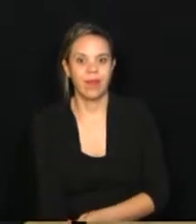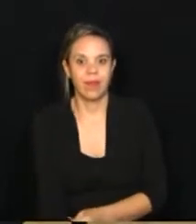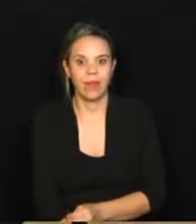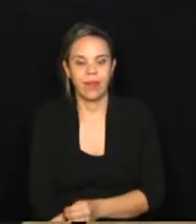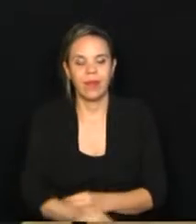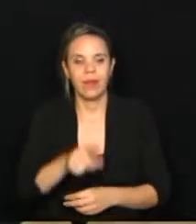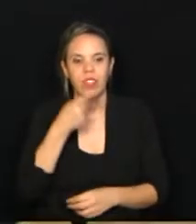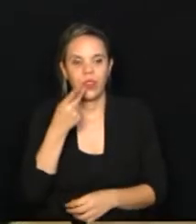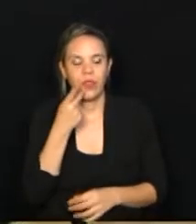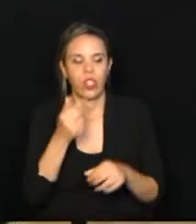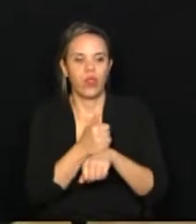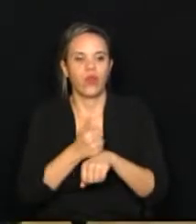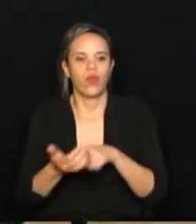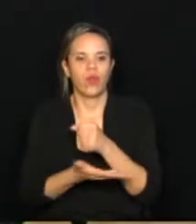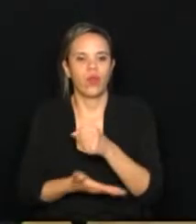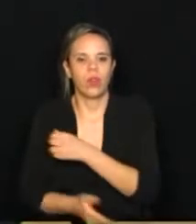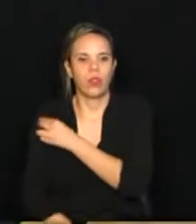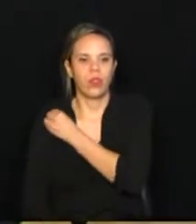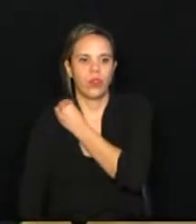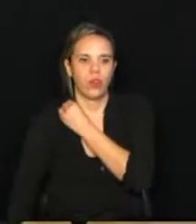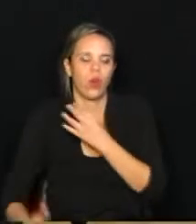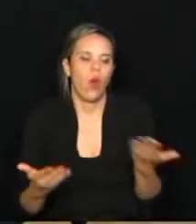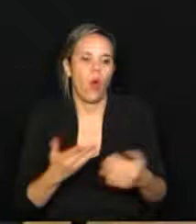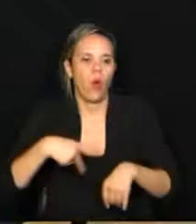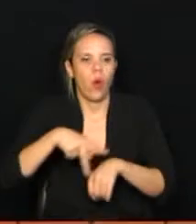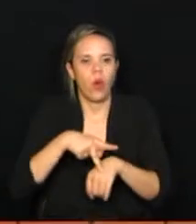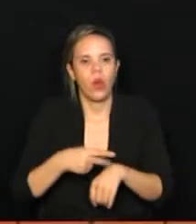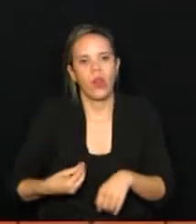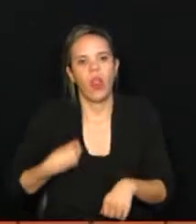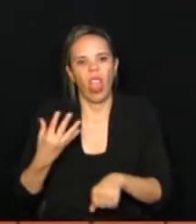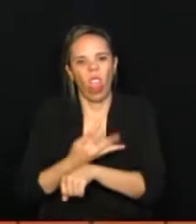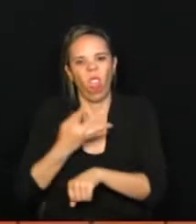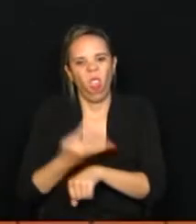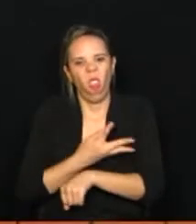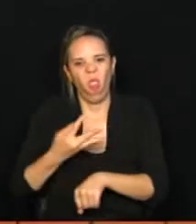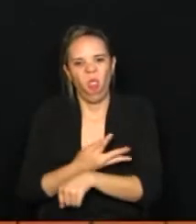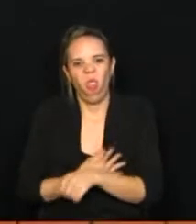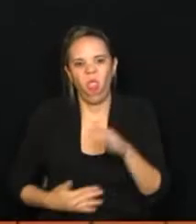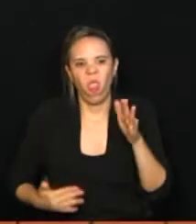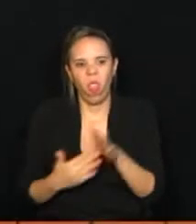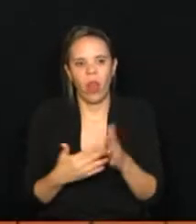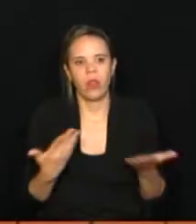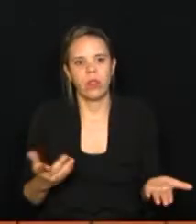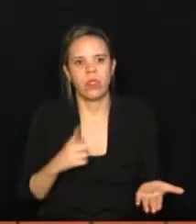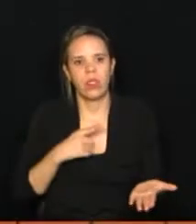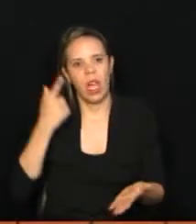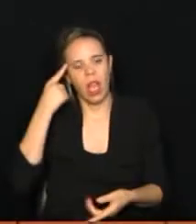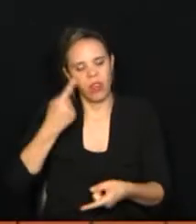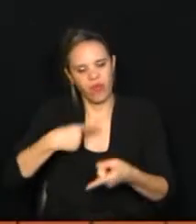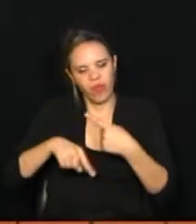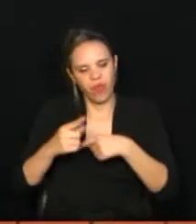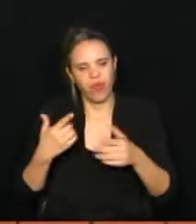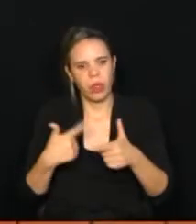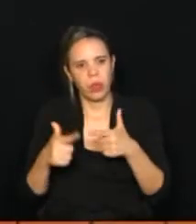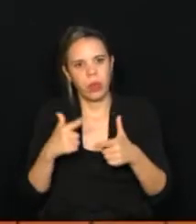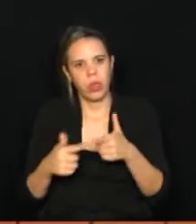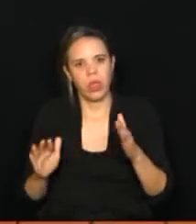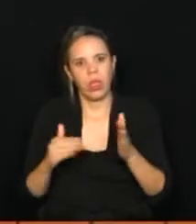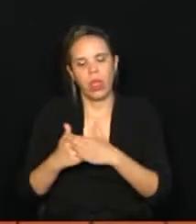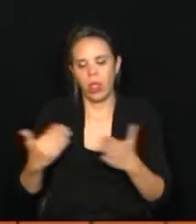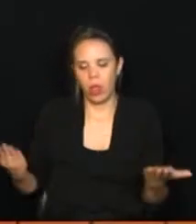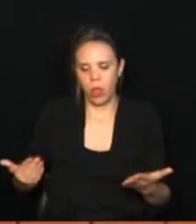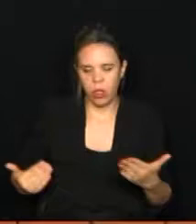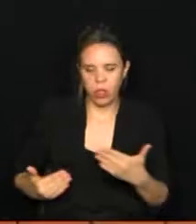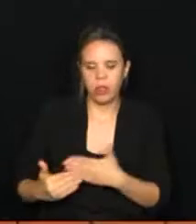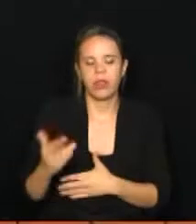que a categoria de base hoje no país vive dificuldade, né? Houve um retrocesso, então, da sua época para hoje?